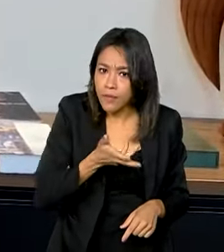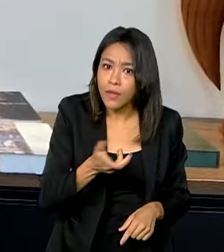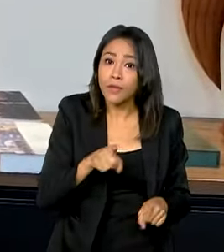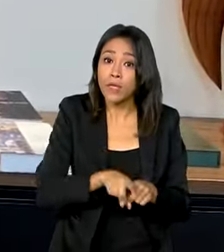empreendedorismo